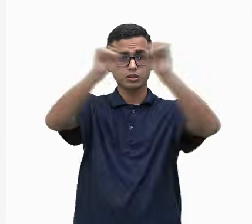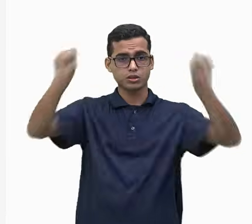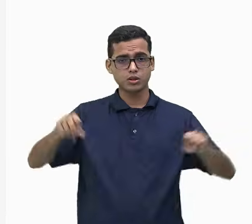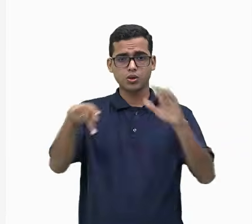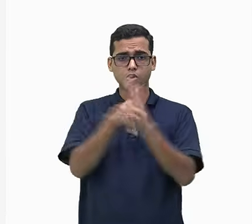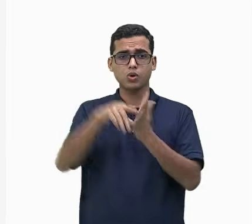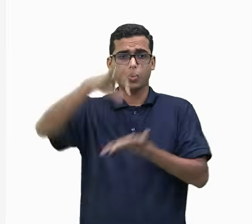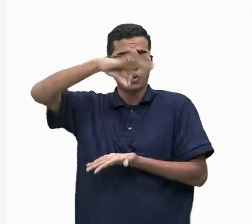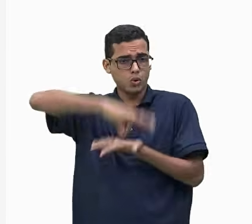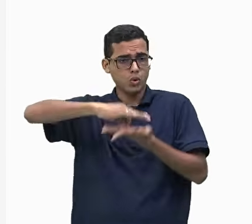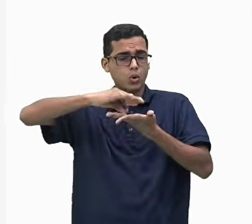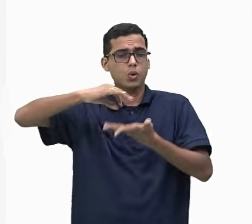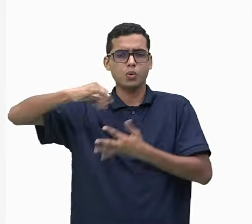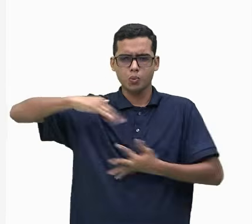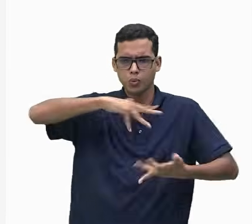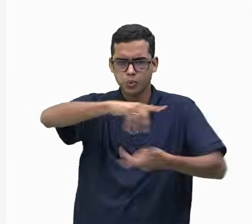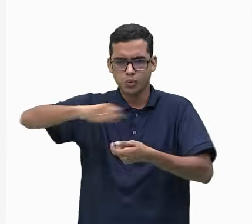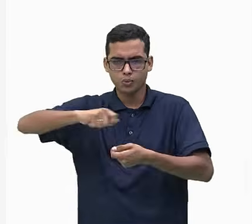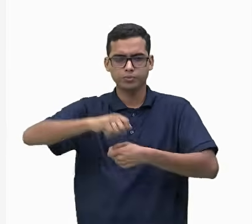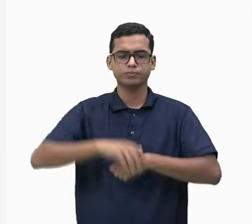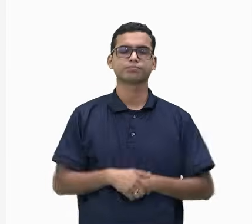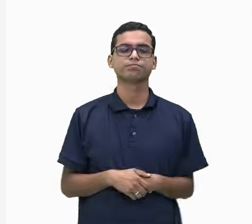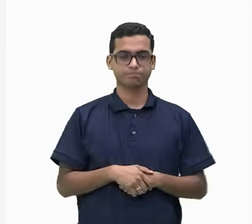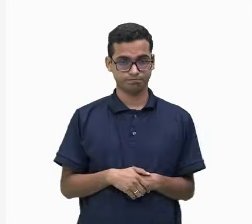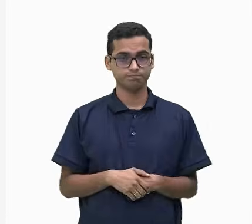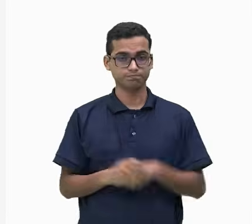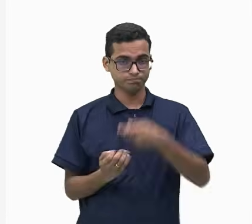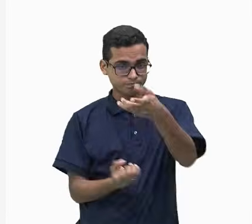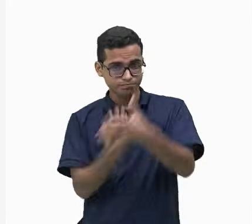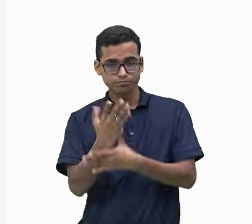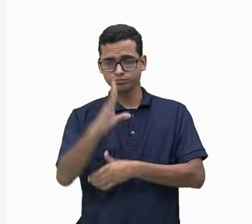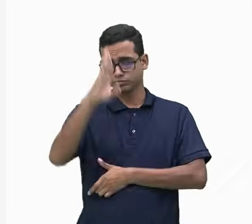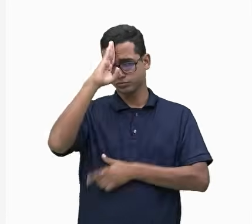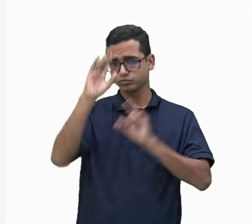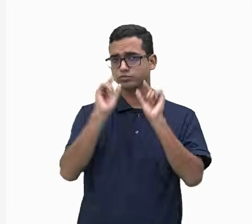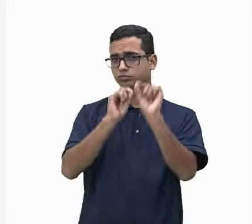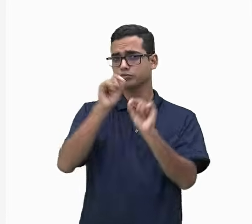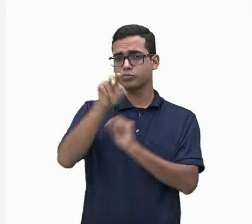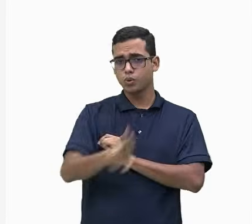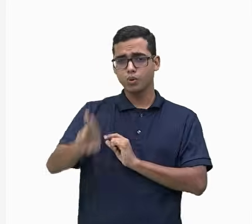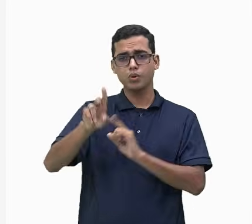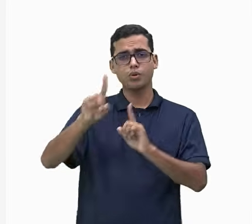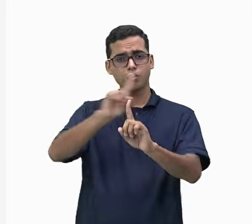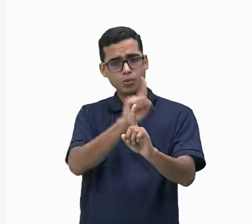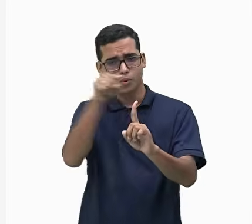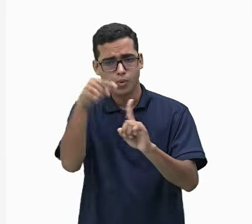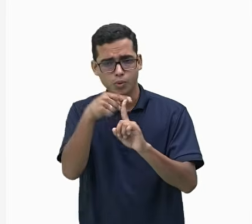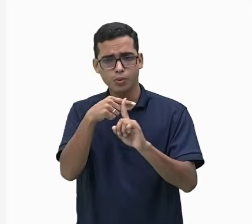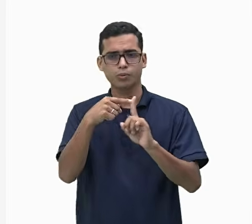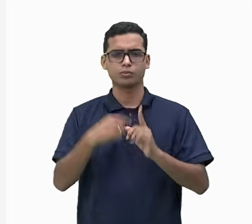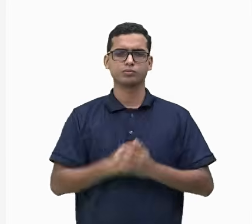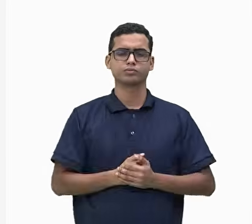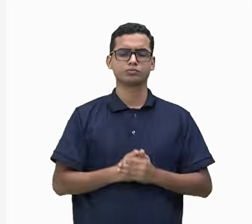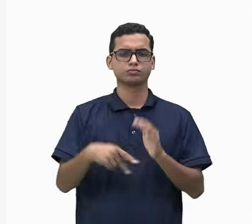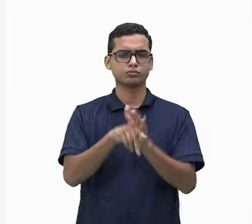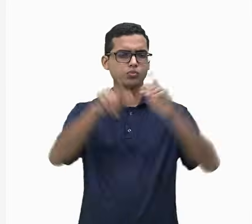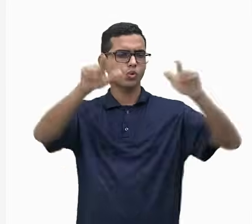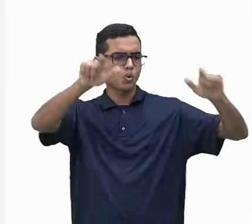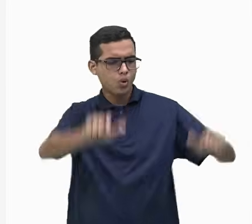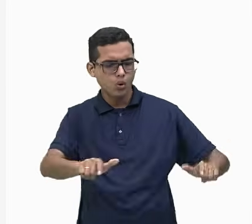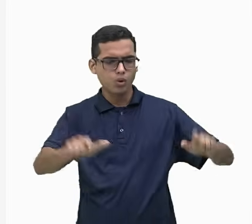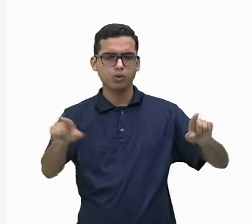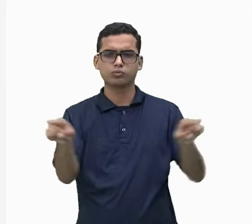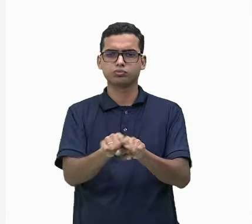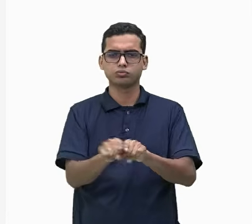global, tá? Que foi criado aí principalmente para utilização de localização e